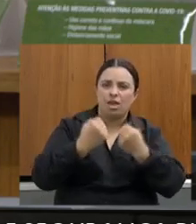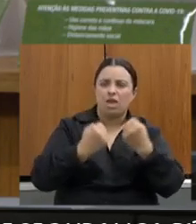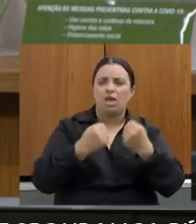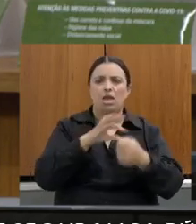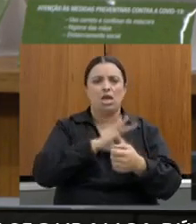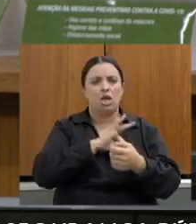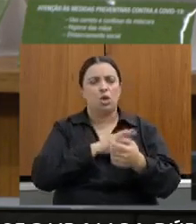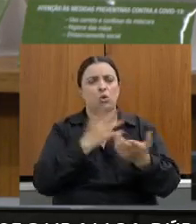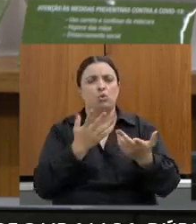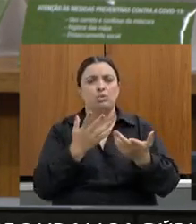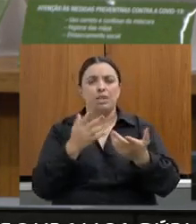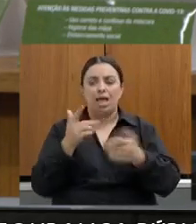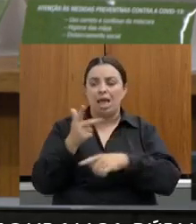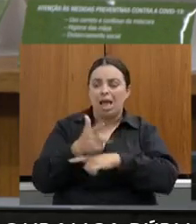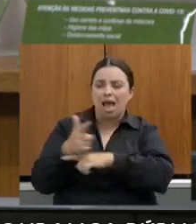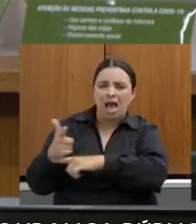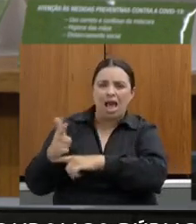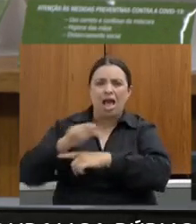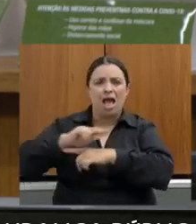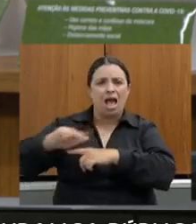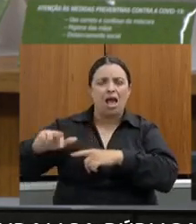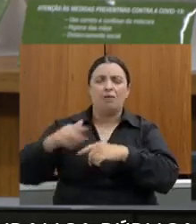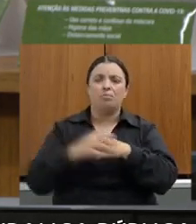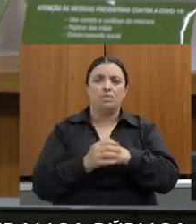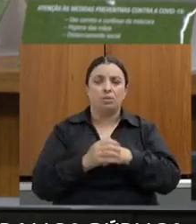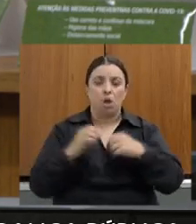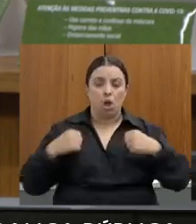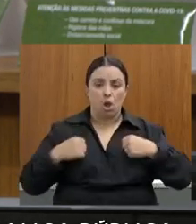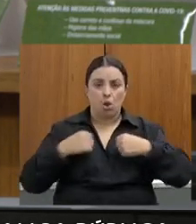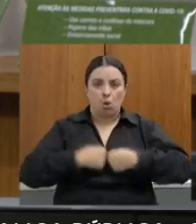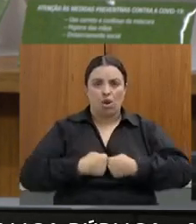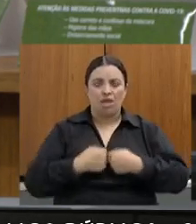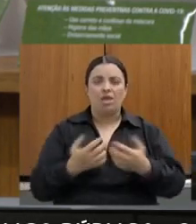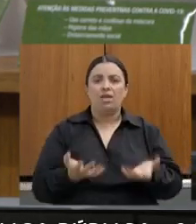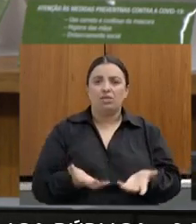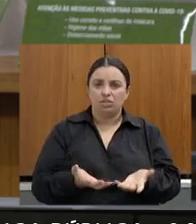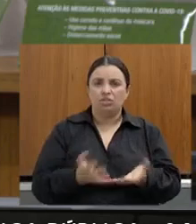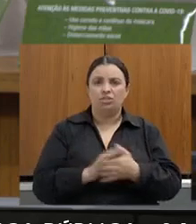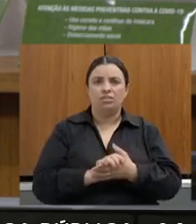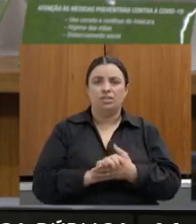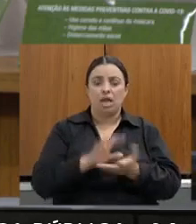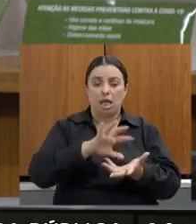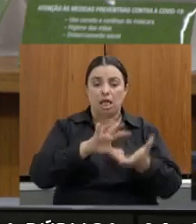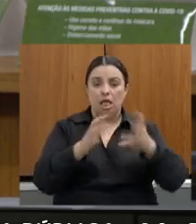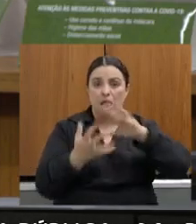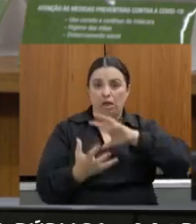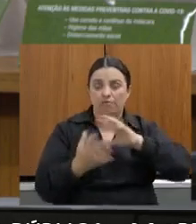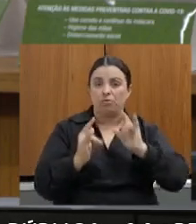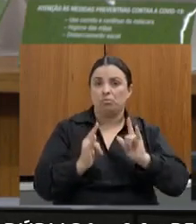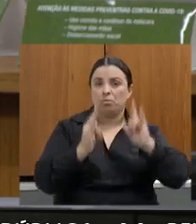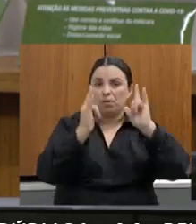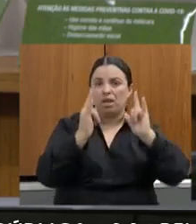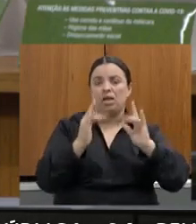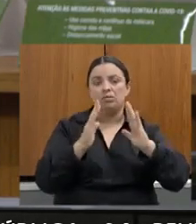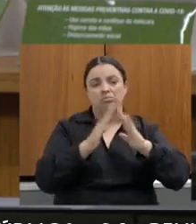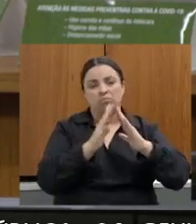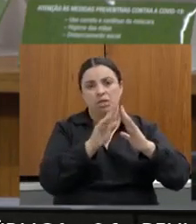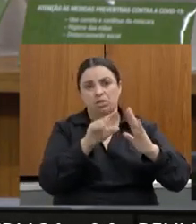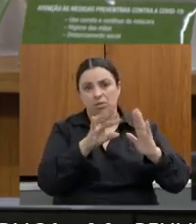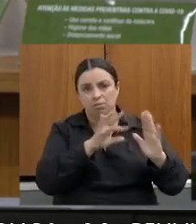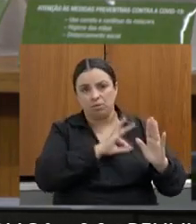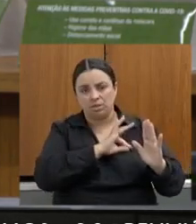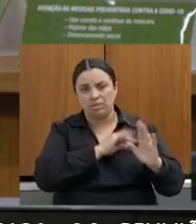pede reformas de unidades então nós temos unidades precárias e isso é fato é inegável